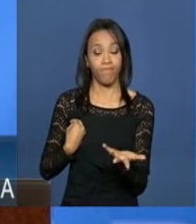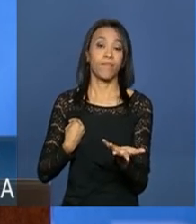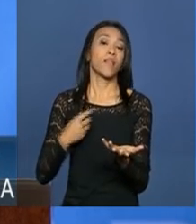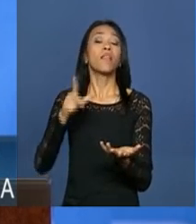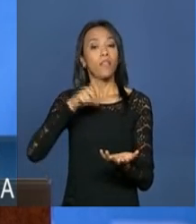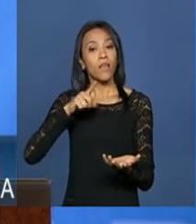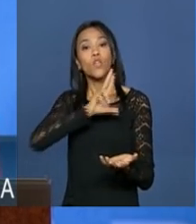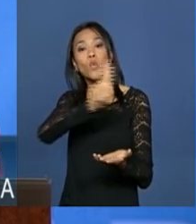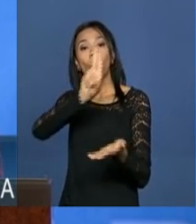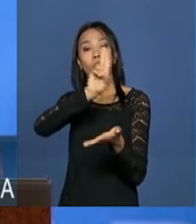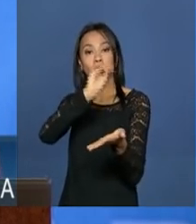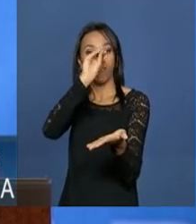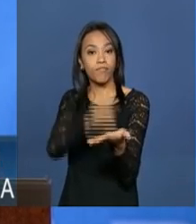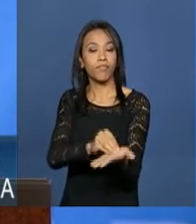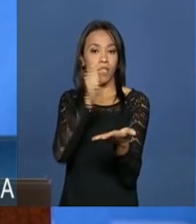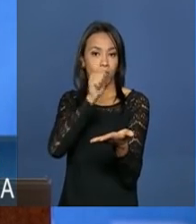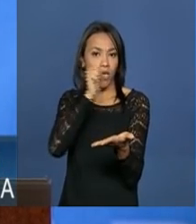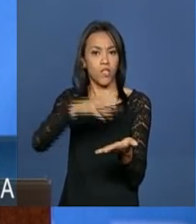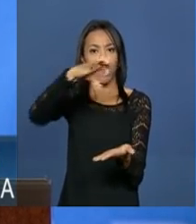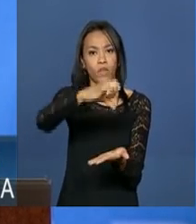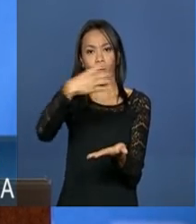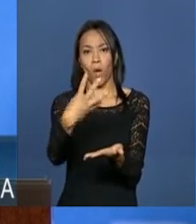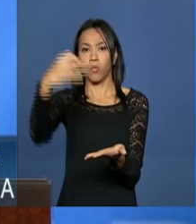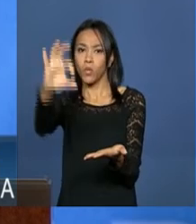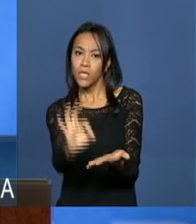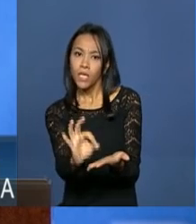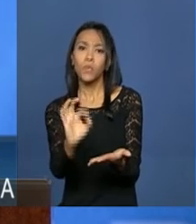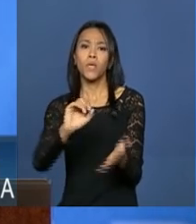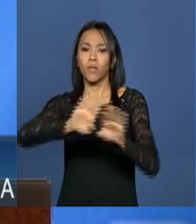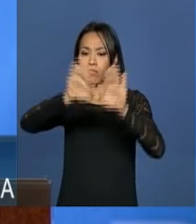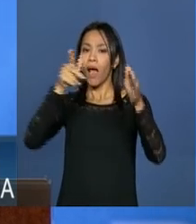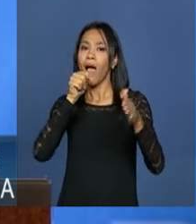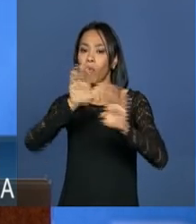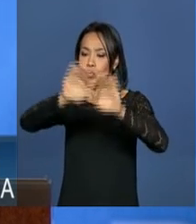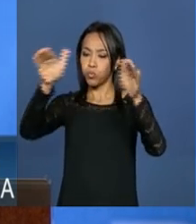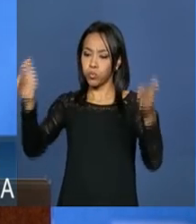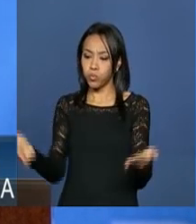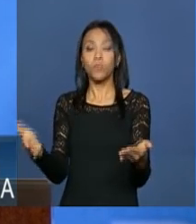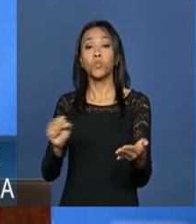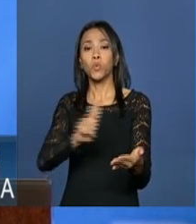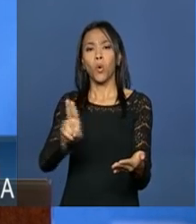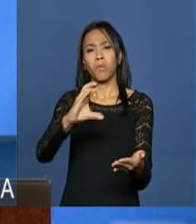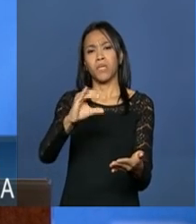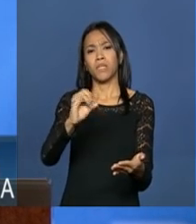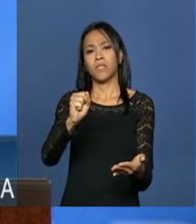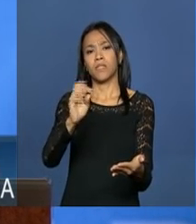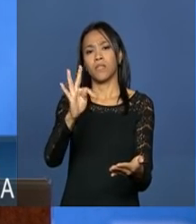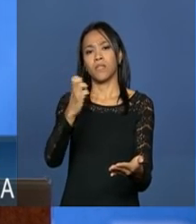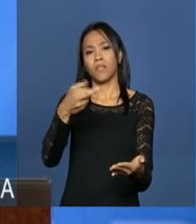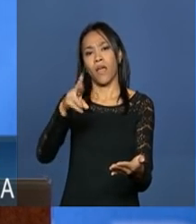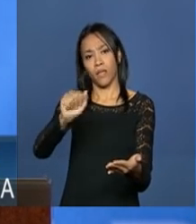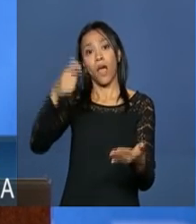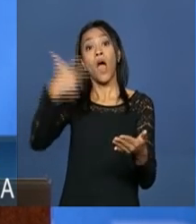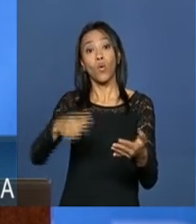em nome das mulheres 94% das cisternas instaladas pelo meu governo